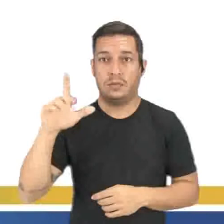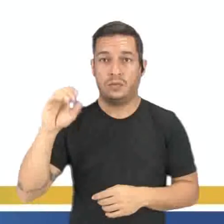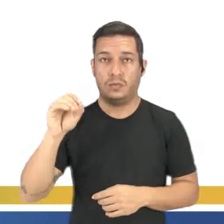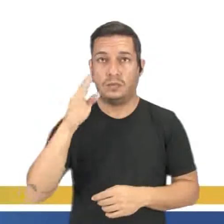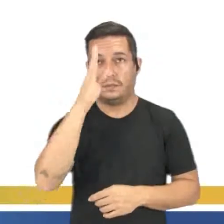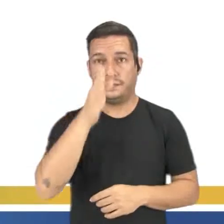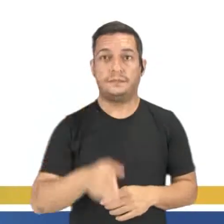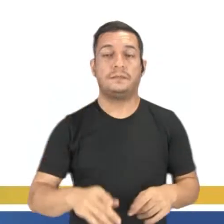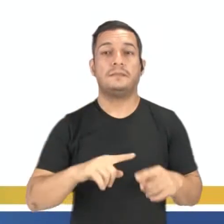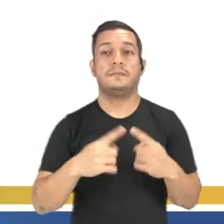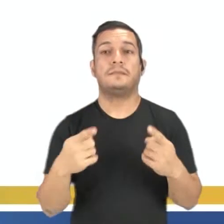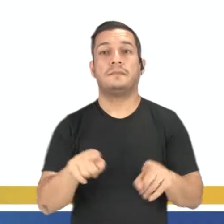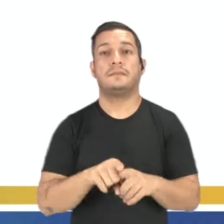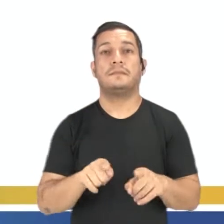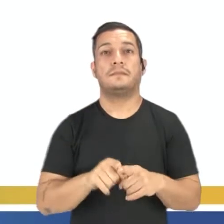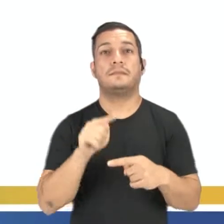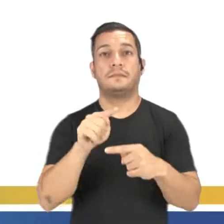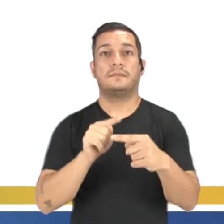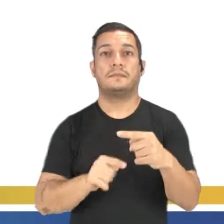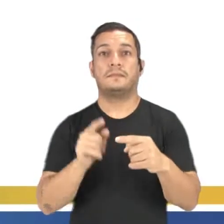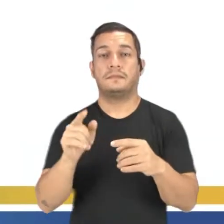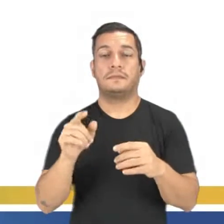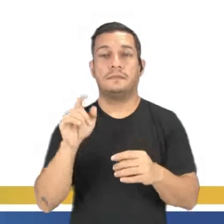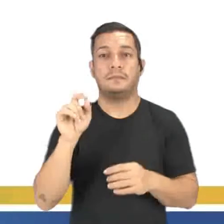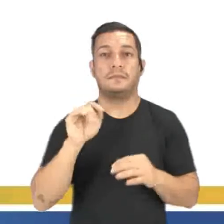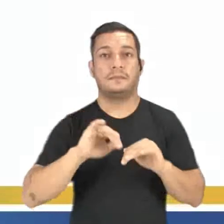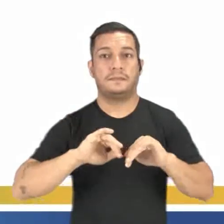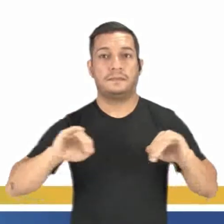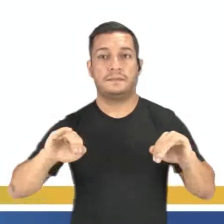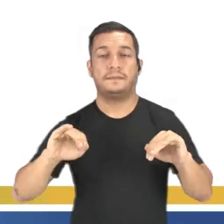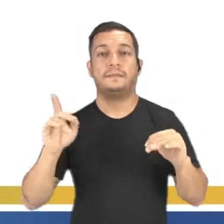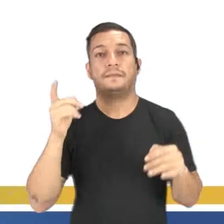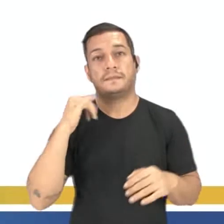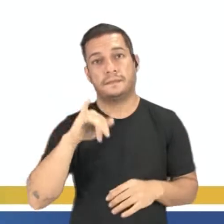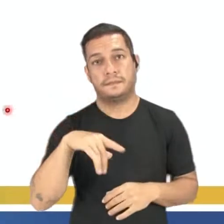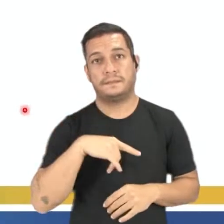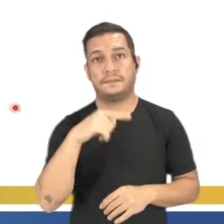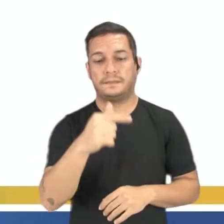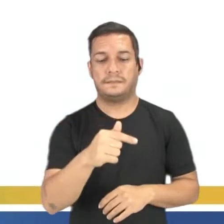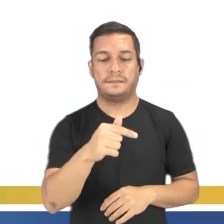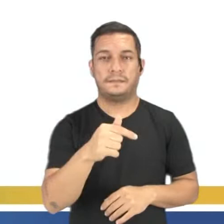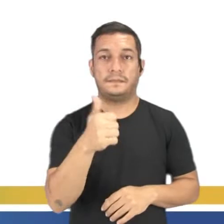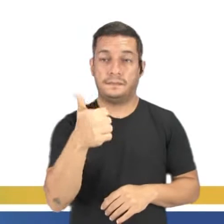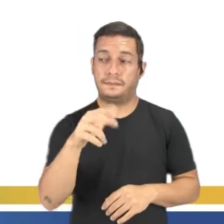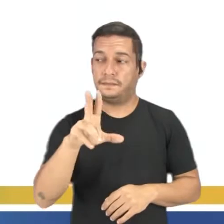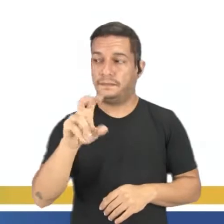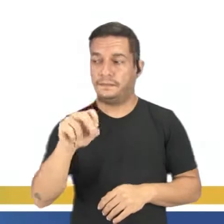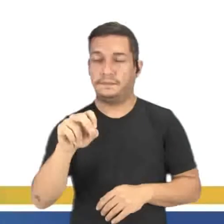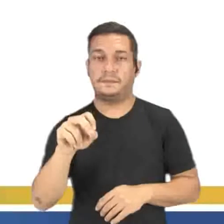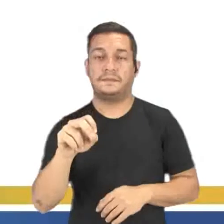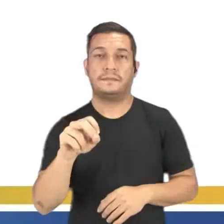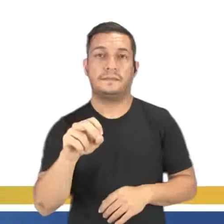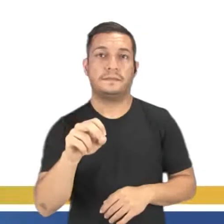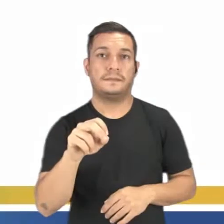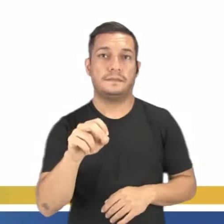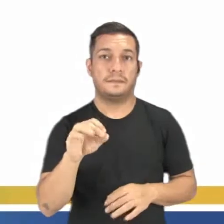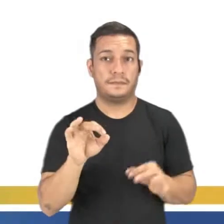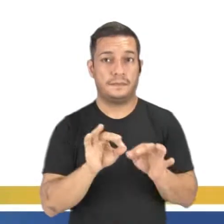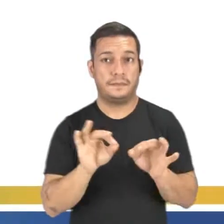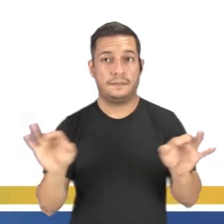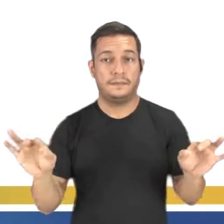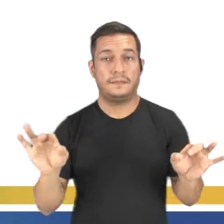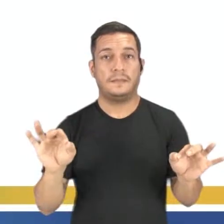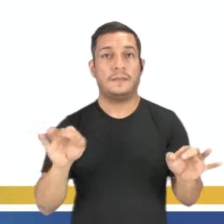na metade, mas ele também divide esse lado aqui na metade. Então, se eu tenho 150 o lado